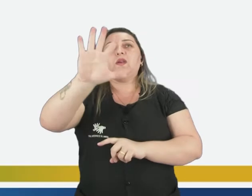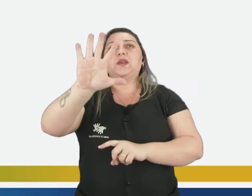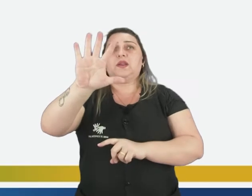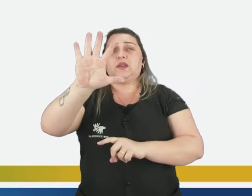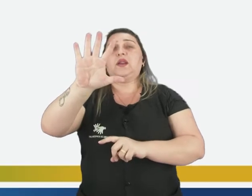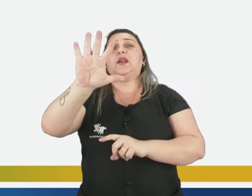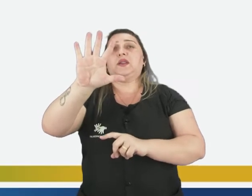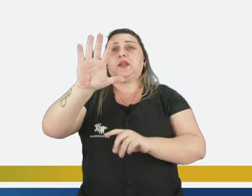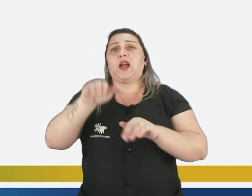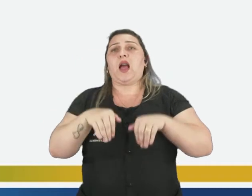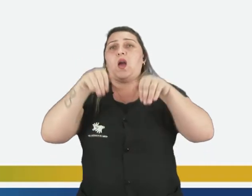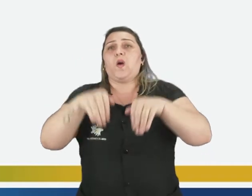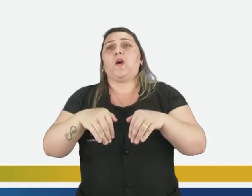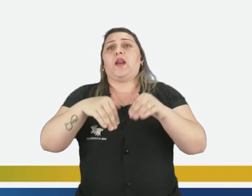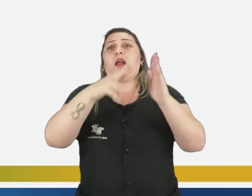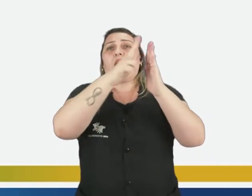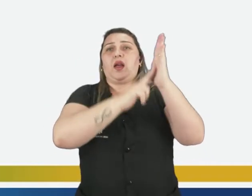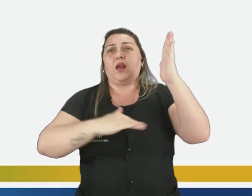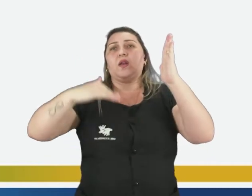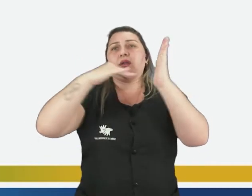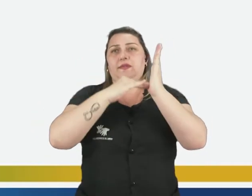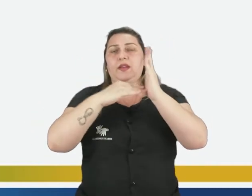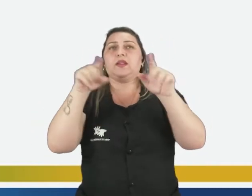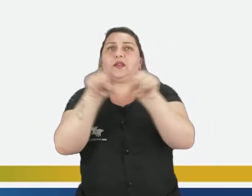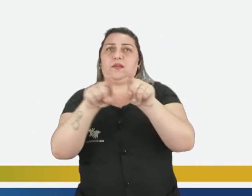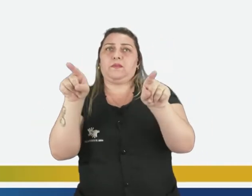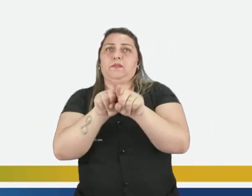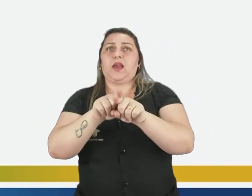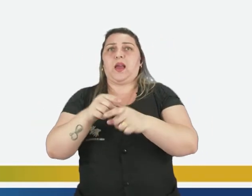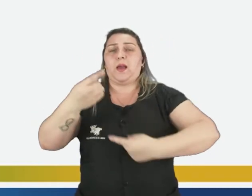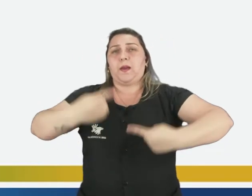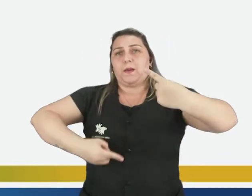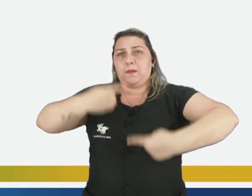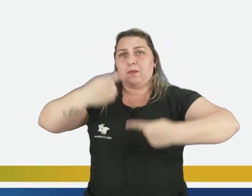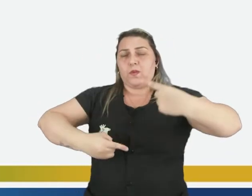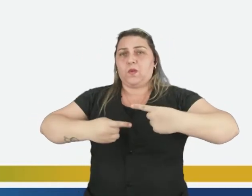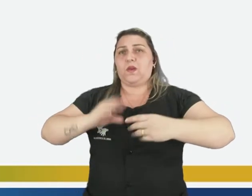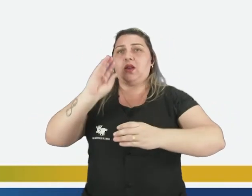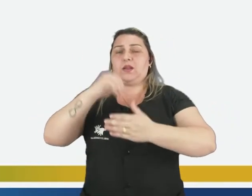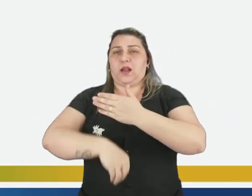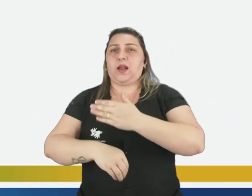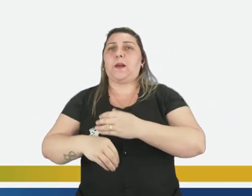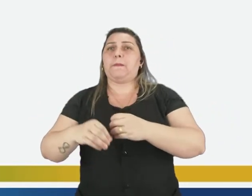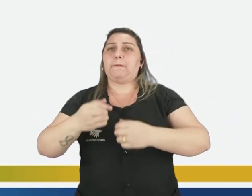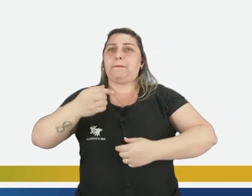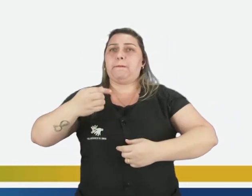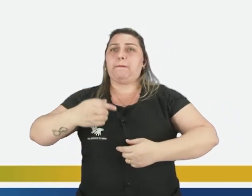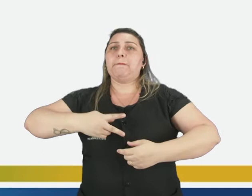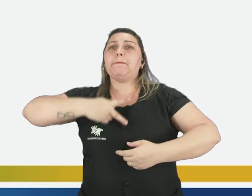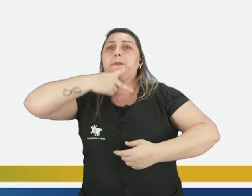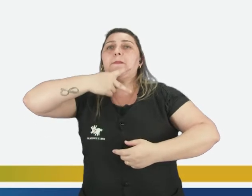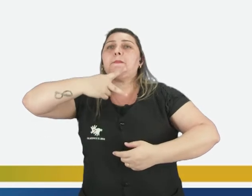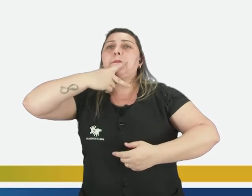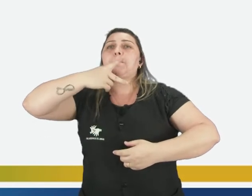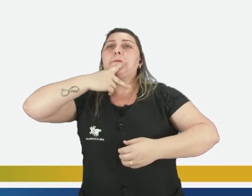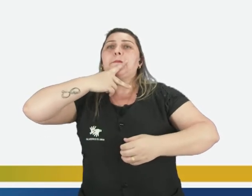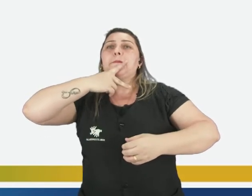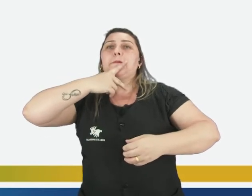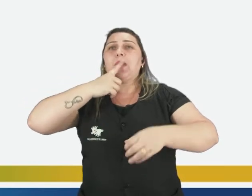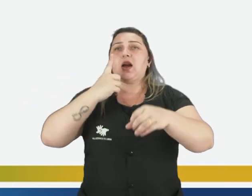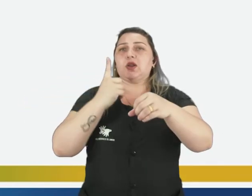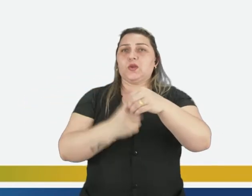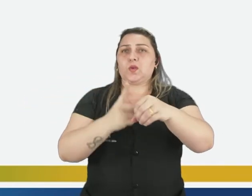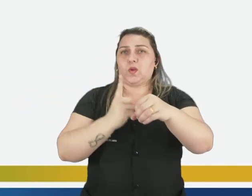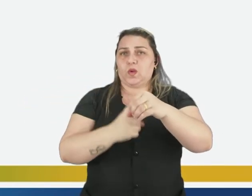Nova Zelândia. Quanto às políticas internas, existe o autoritarismo do Partido Comunista, o único partido do país